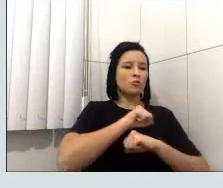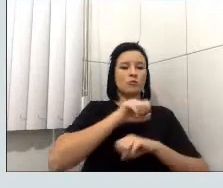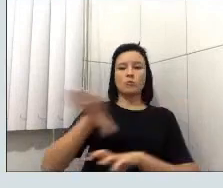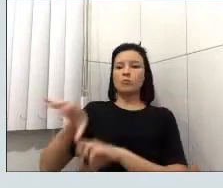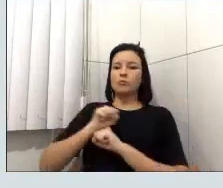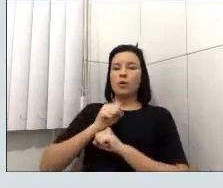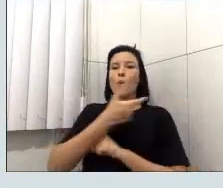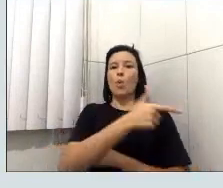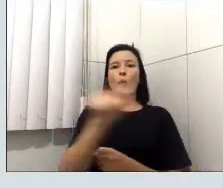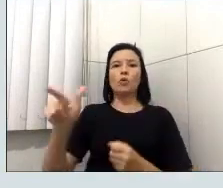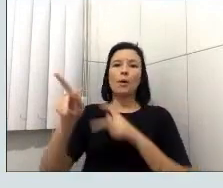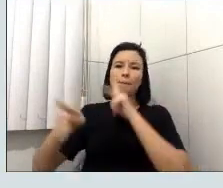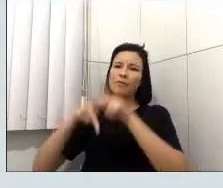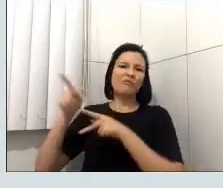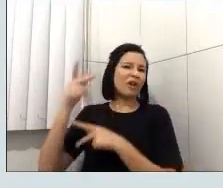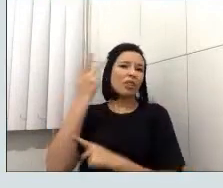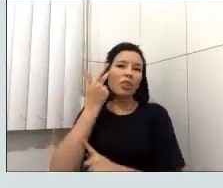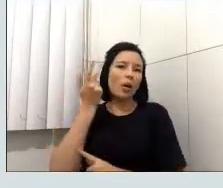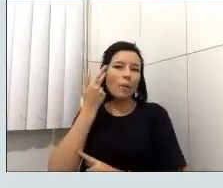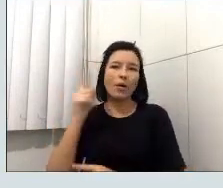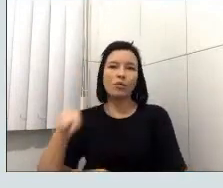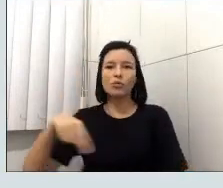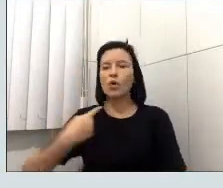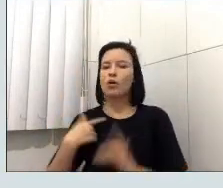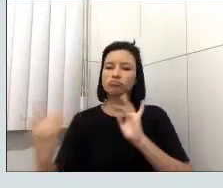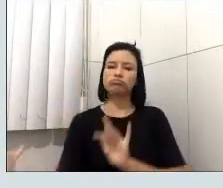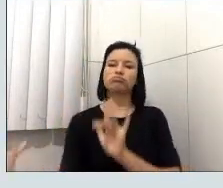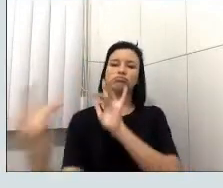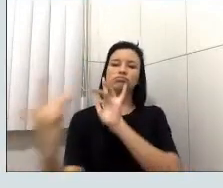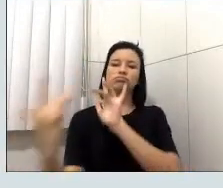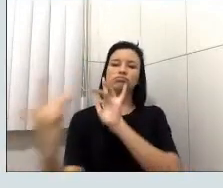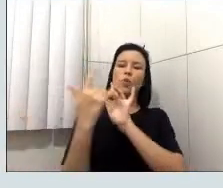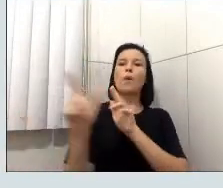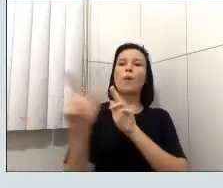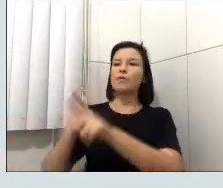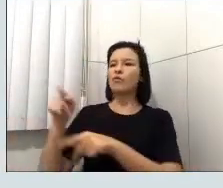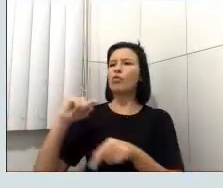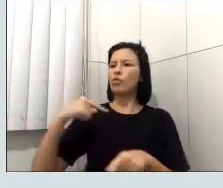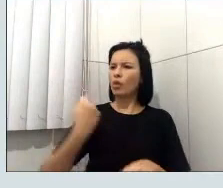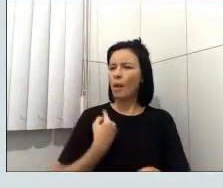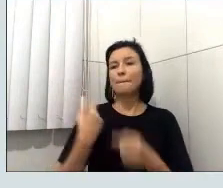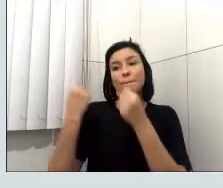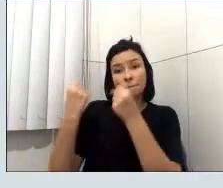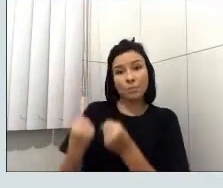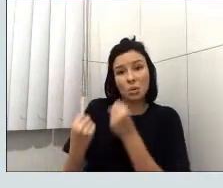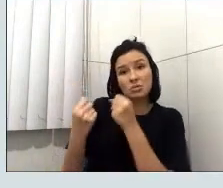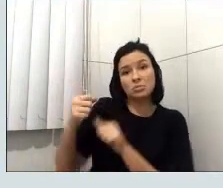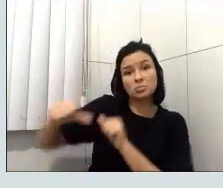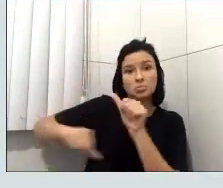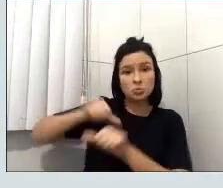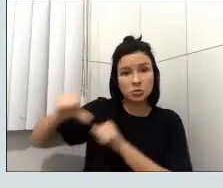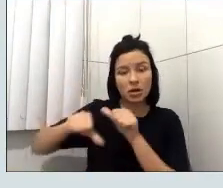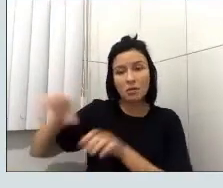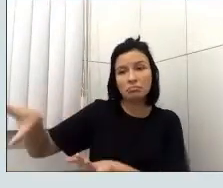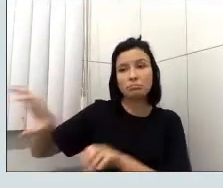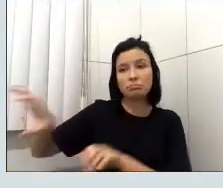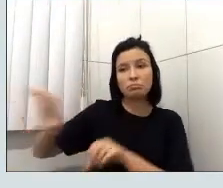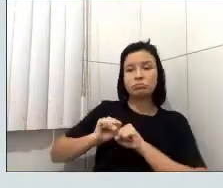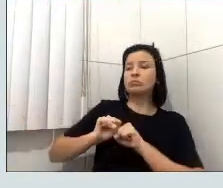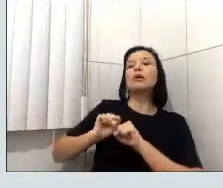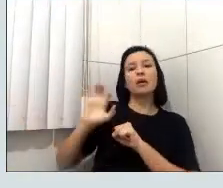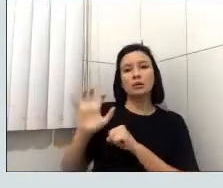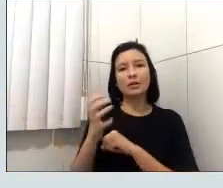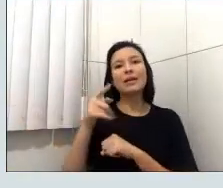outros povos. É normal, a gente, quando entra em contato com outro povo, a gente sofre processos de aculturação. Eles